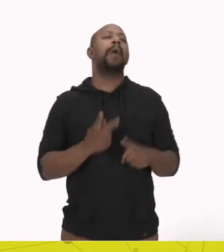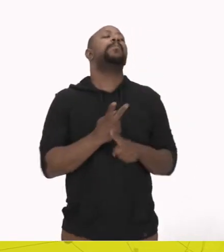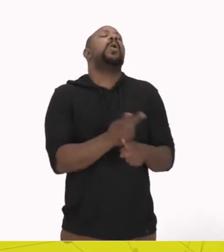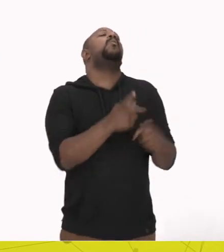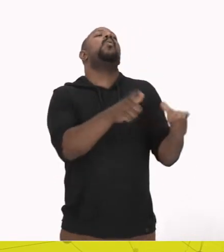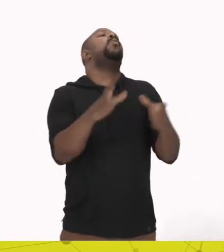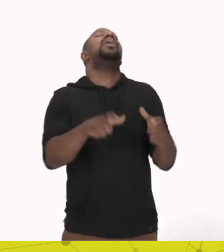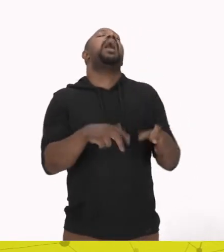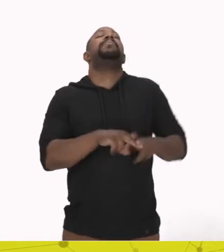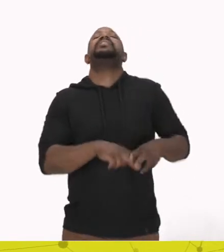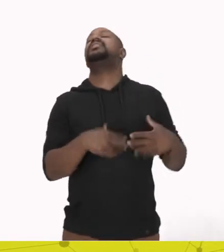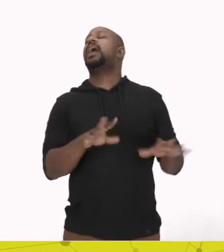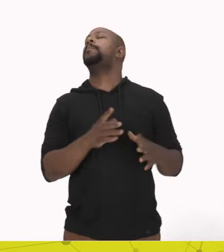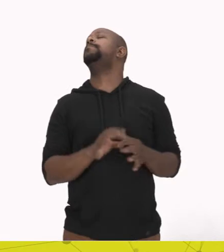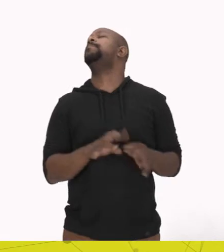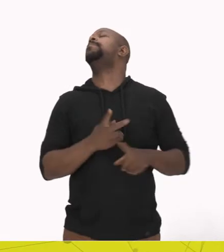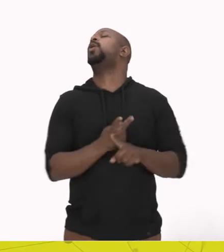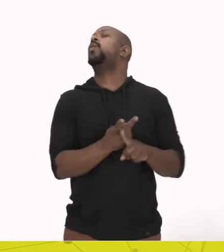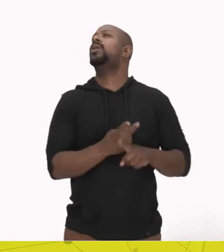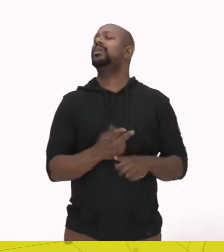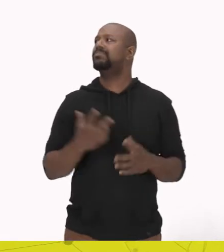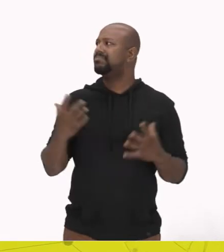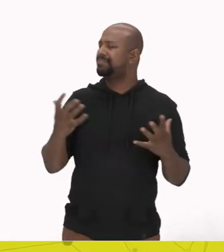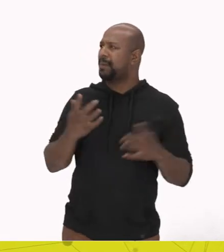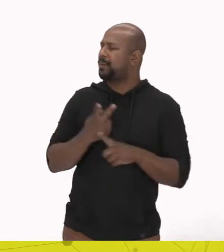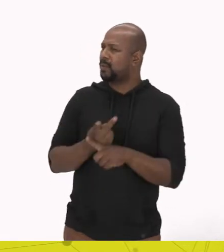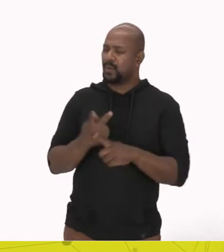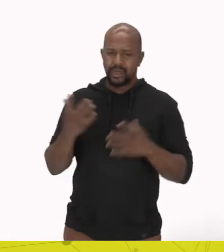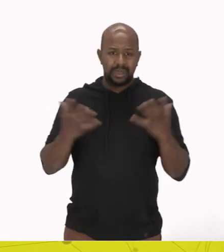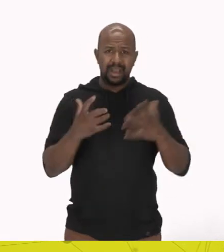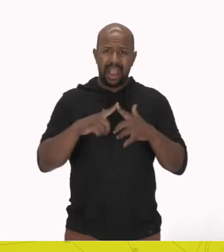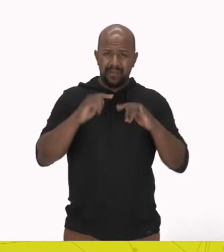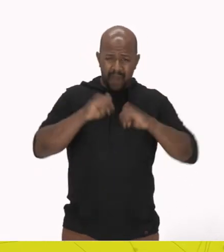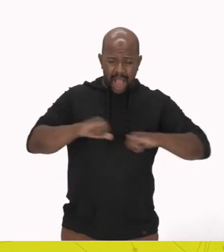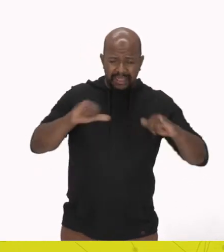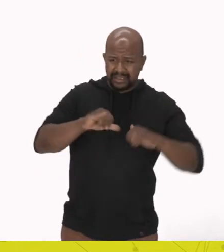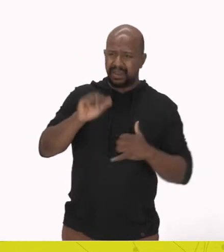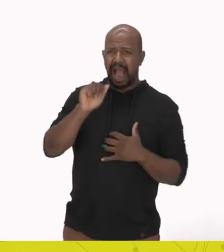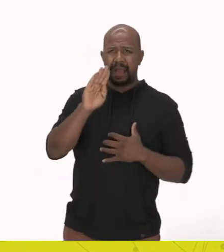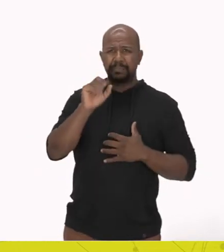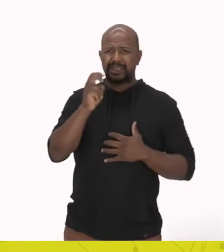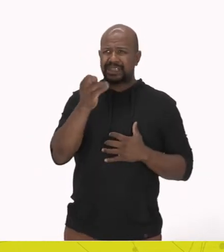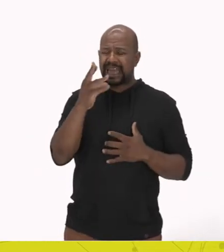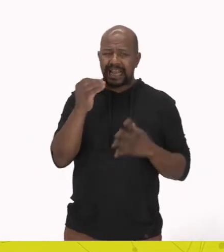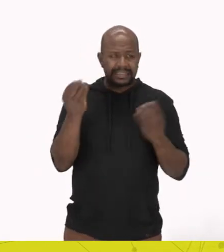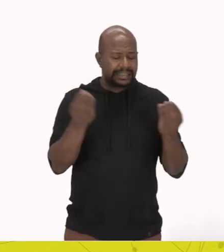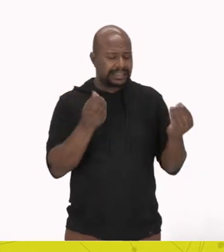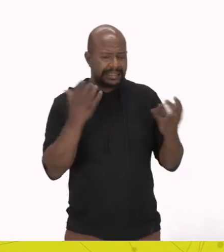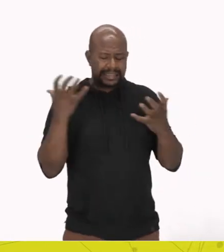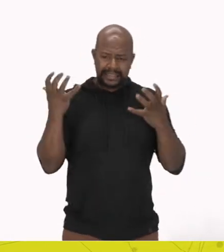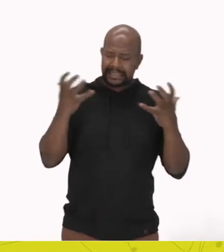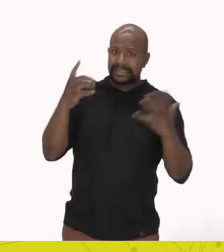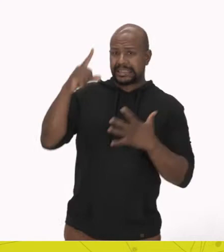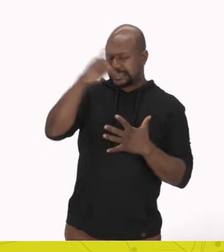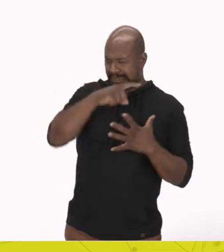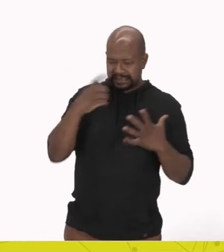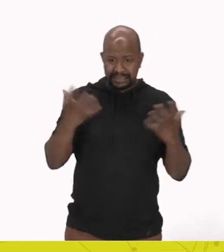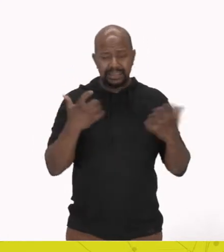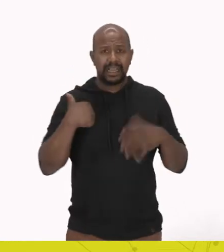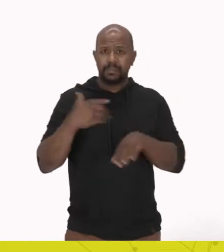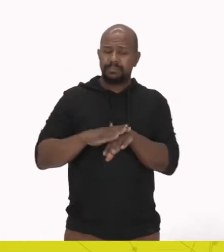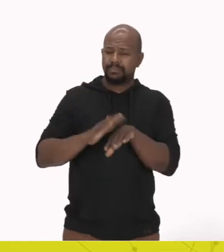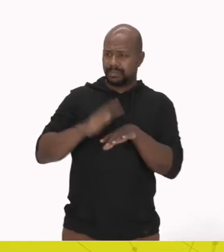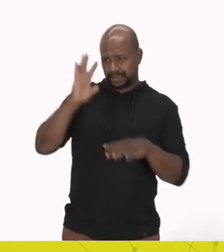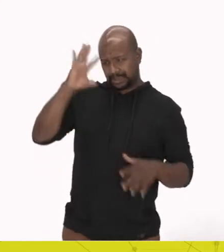dizer "procure um lugar para sentar", pois uma informação abstrata pode dificultar a localização espacial